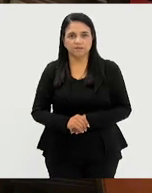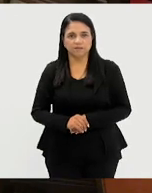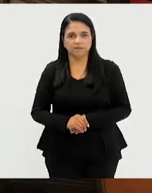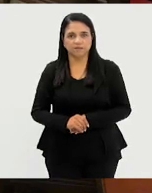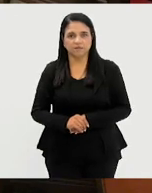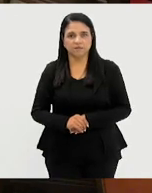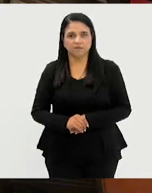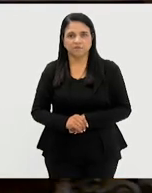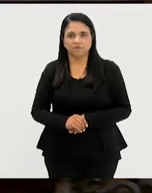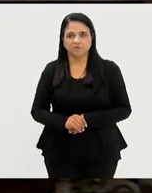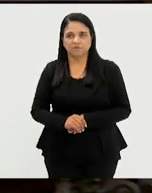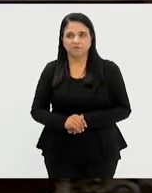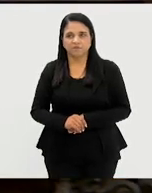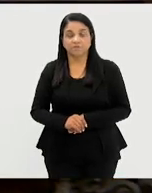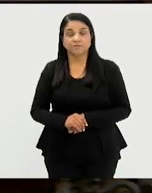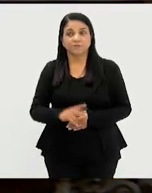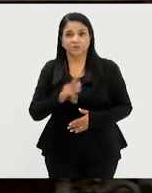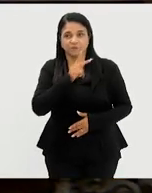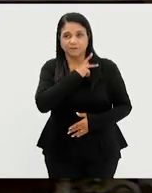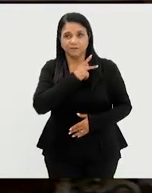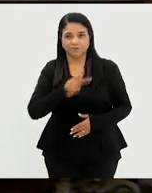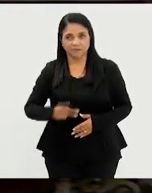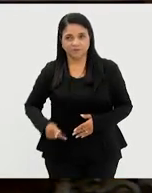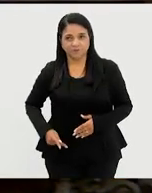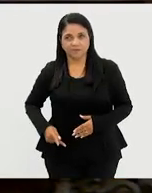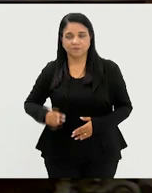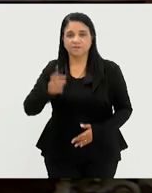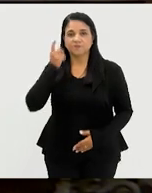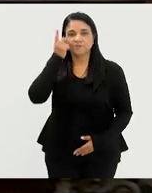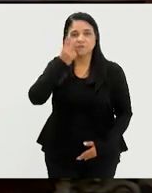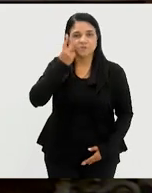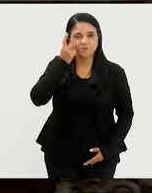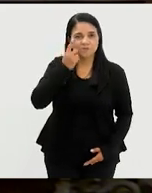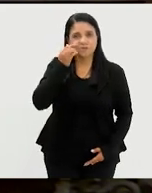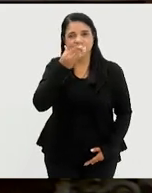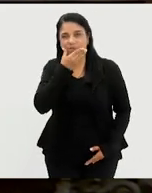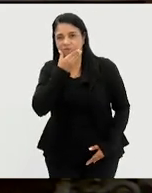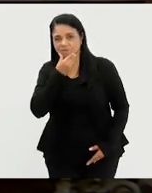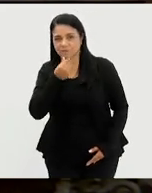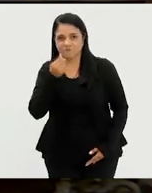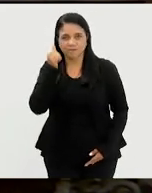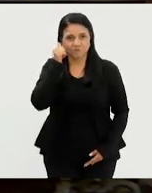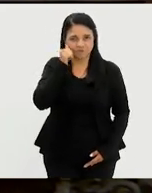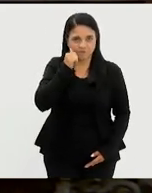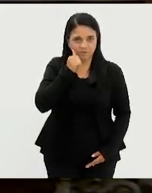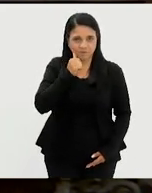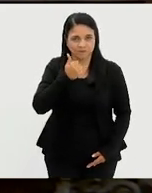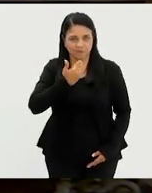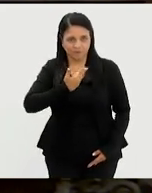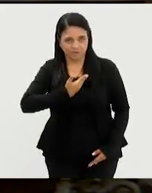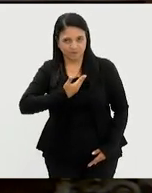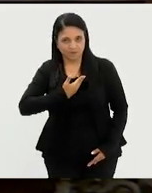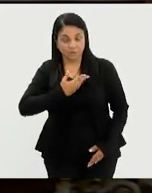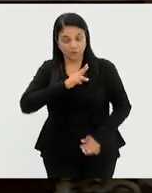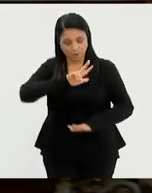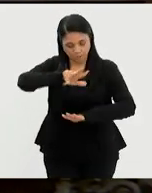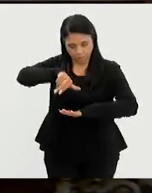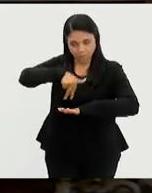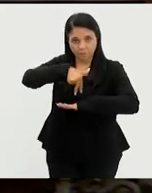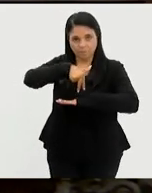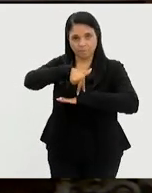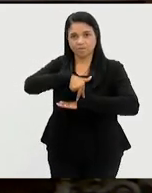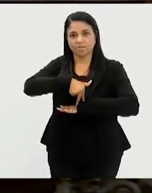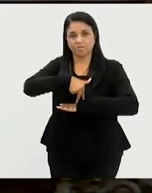cima senhor presidente deputados deputadas eh hoje eu sub Tribuna para na